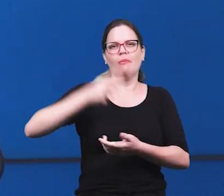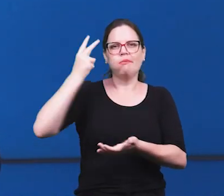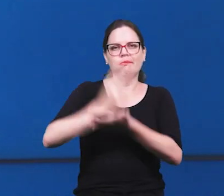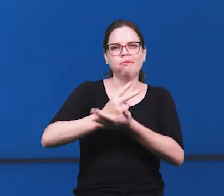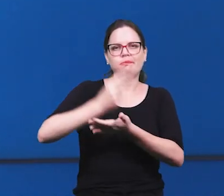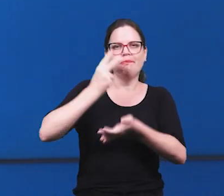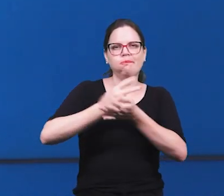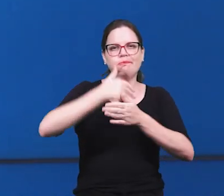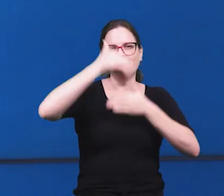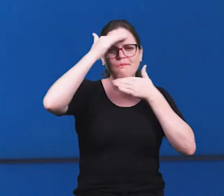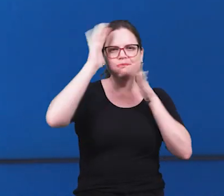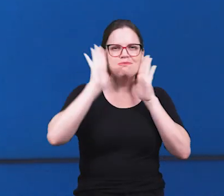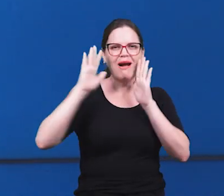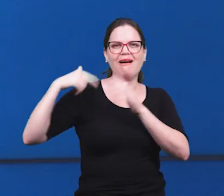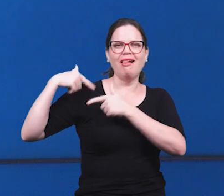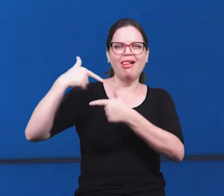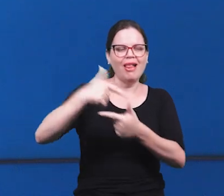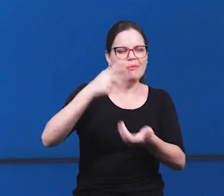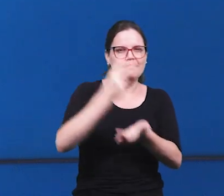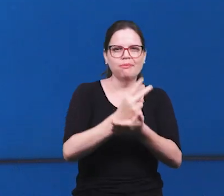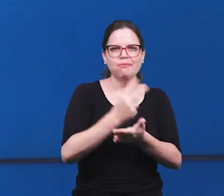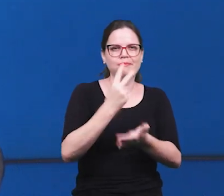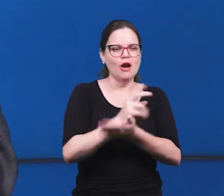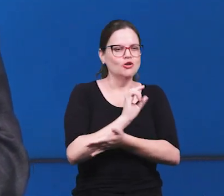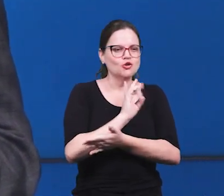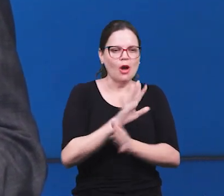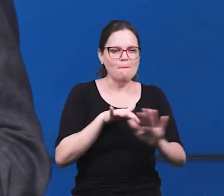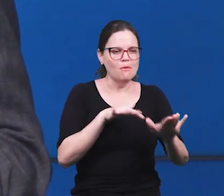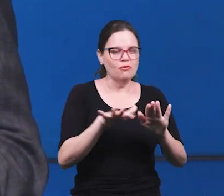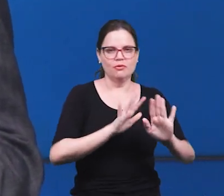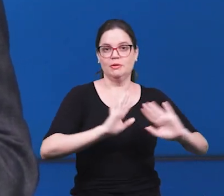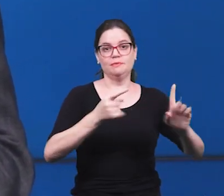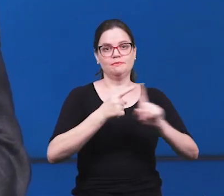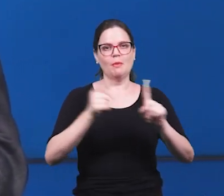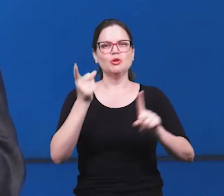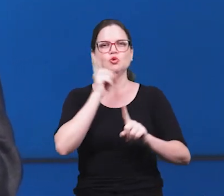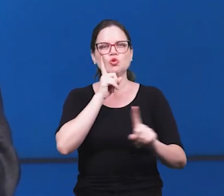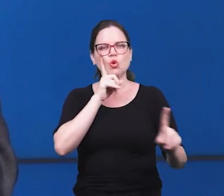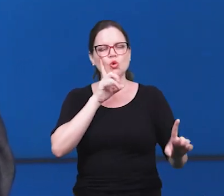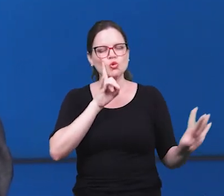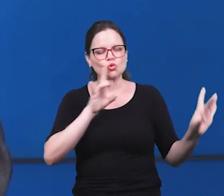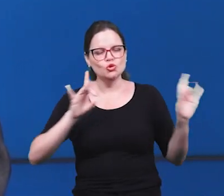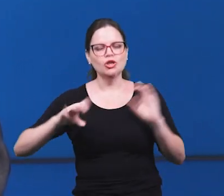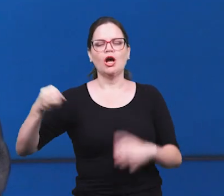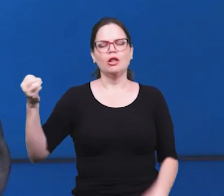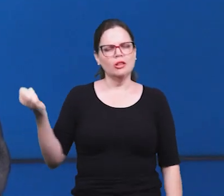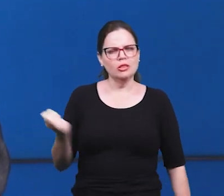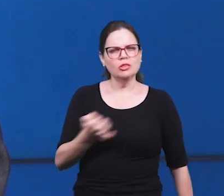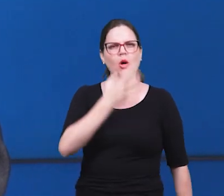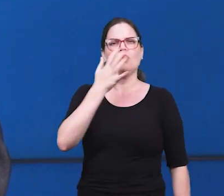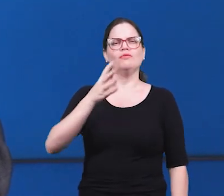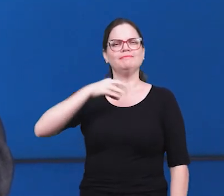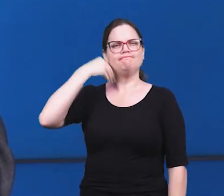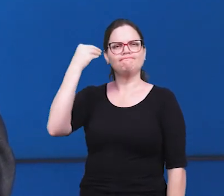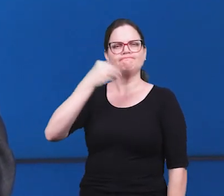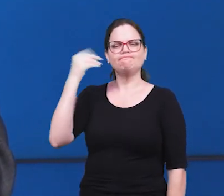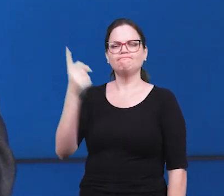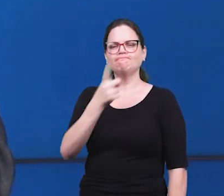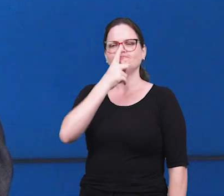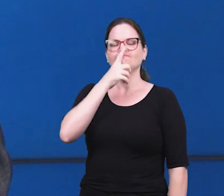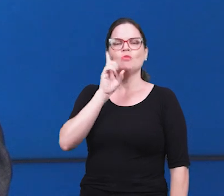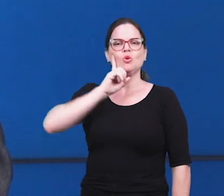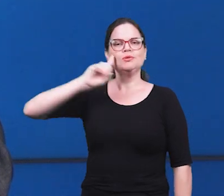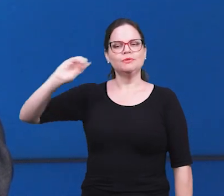espiritual, um movimento pentecostal, mas uma obra nova, onde nós teríamos que também ter novidade de